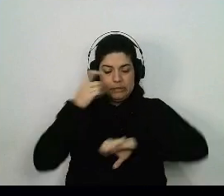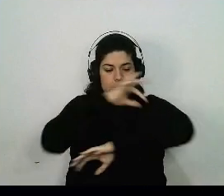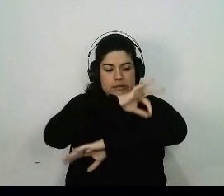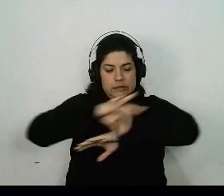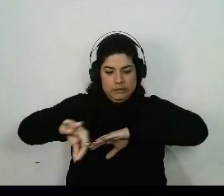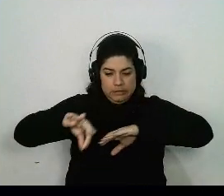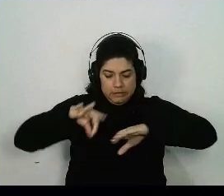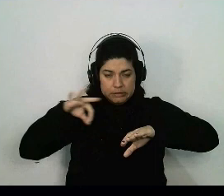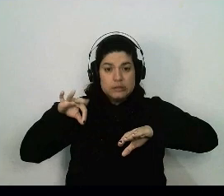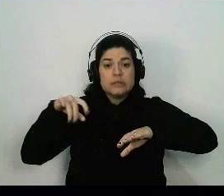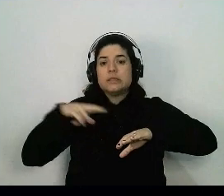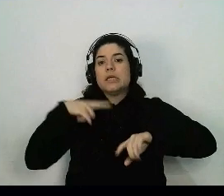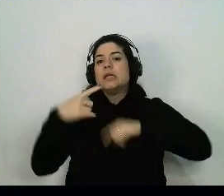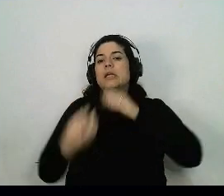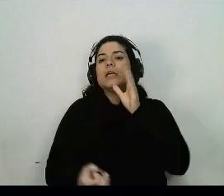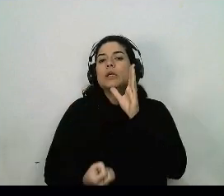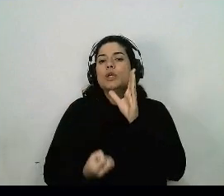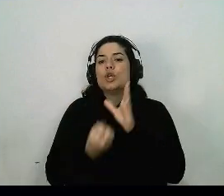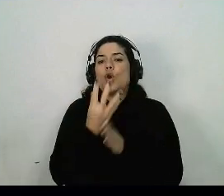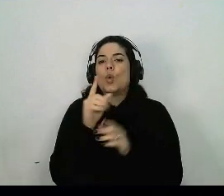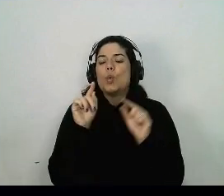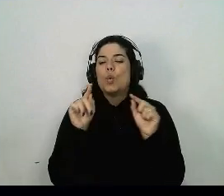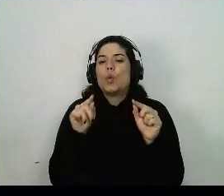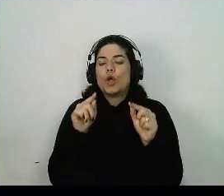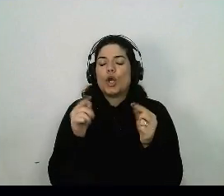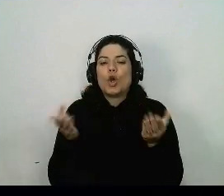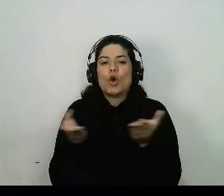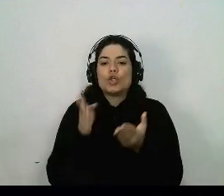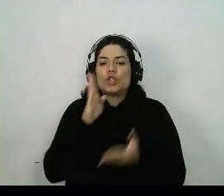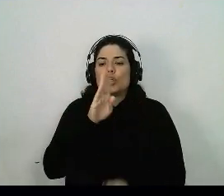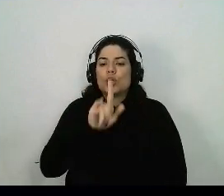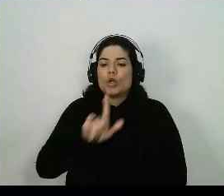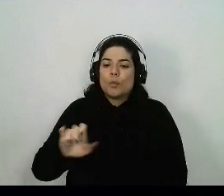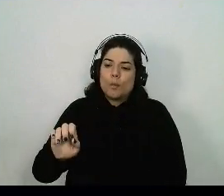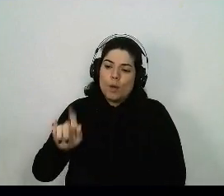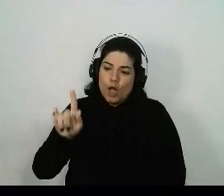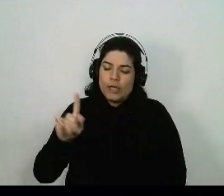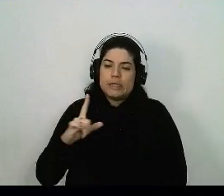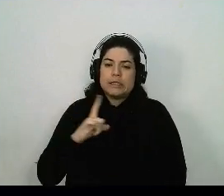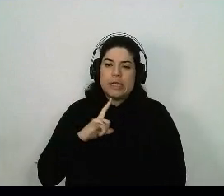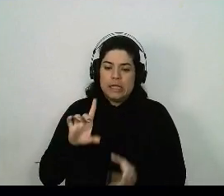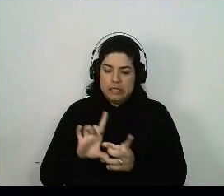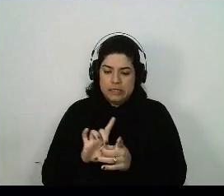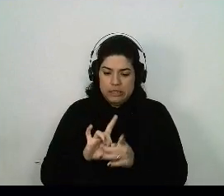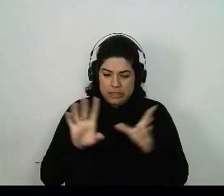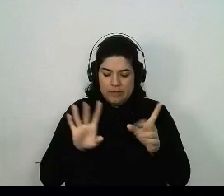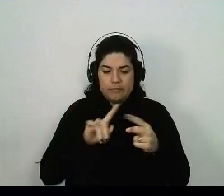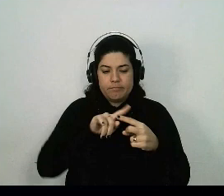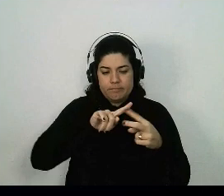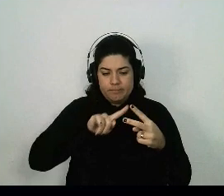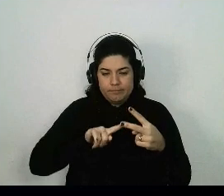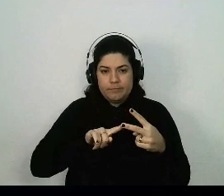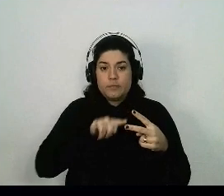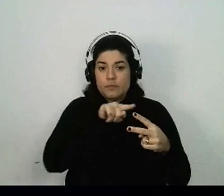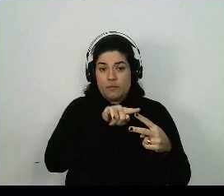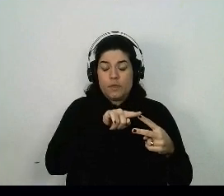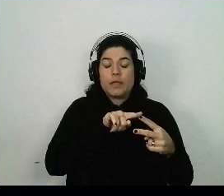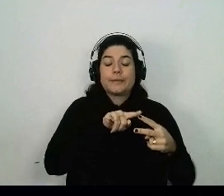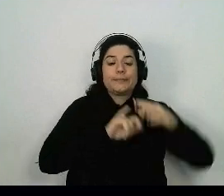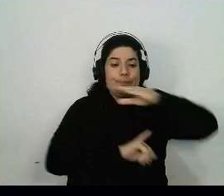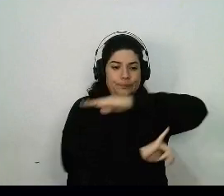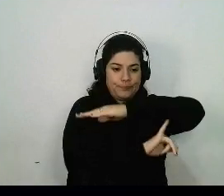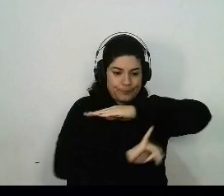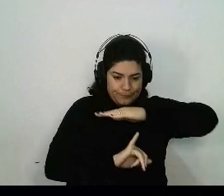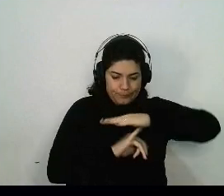gente criou um blog hoje que está aberto aqui do lado esquerdo, então são dois blogs, um de infraestrutura e um de desenvolvimento, onde a